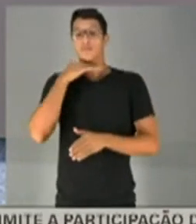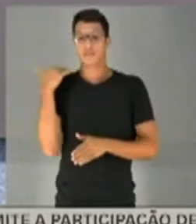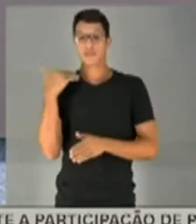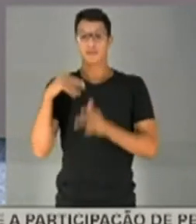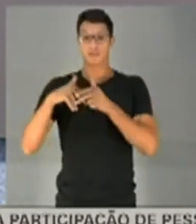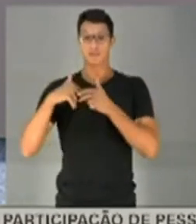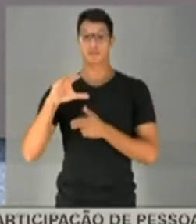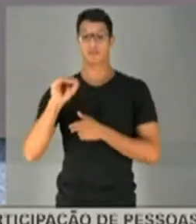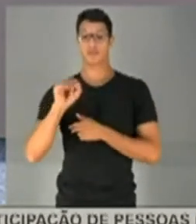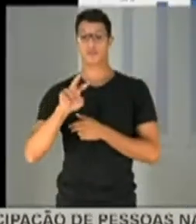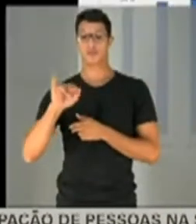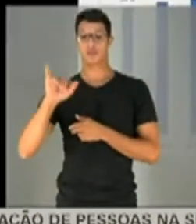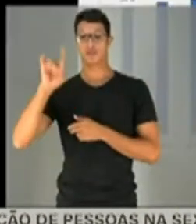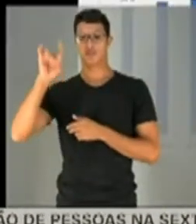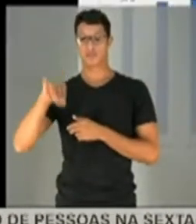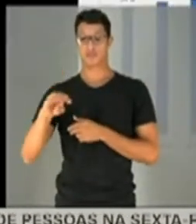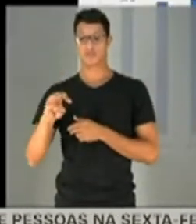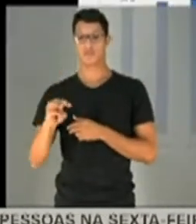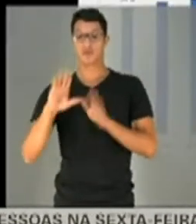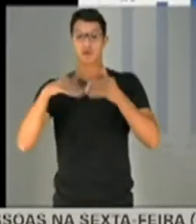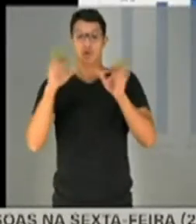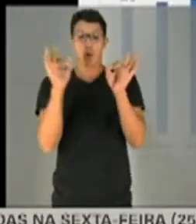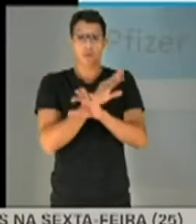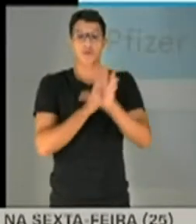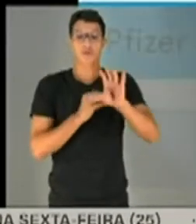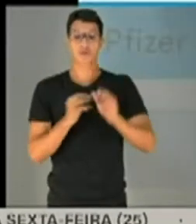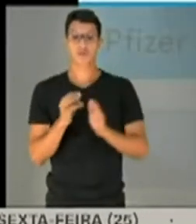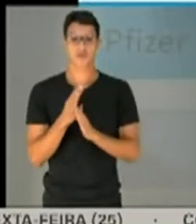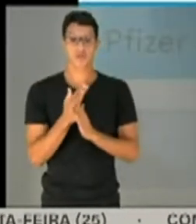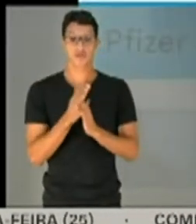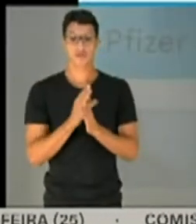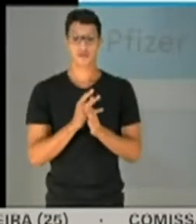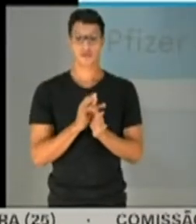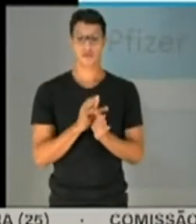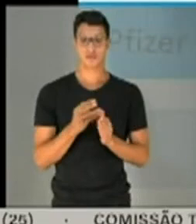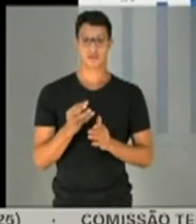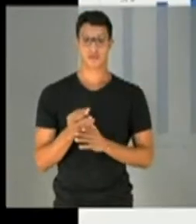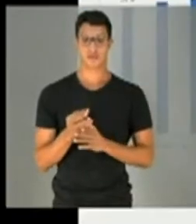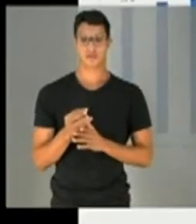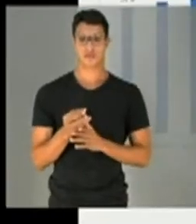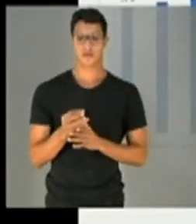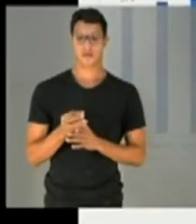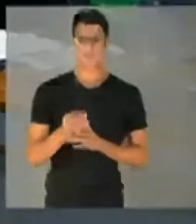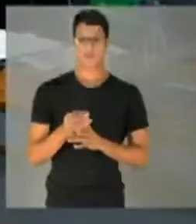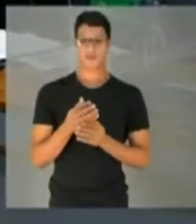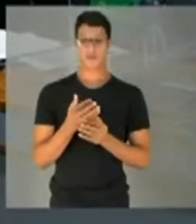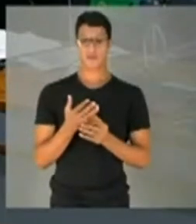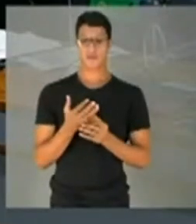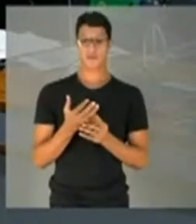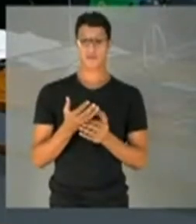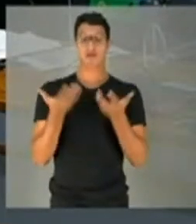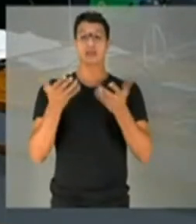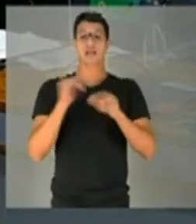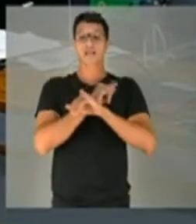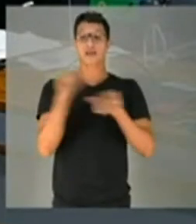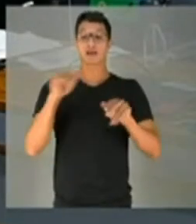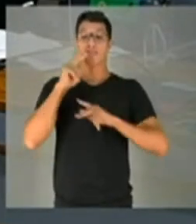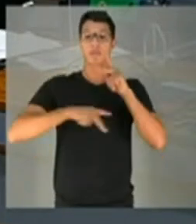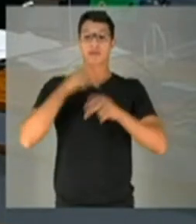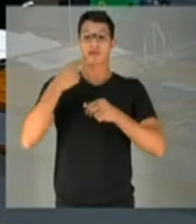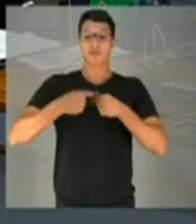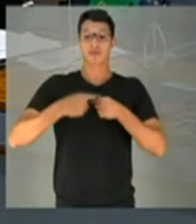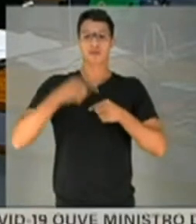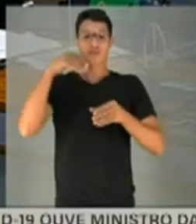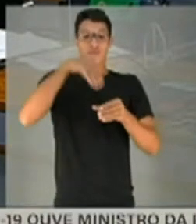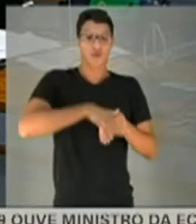por Covid-19. Mas qual é a conclusão disso? A conclusão... O que é que está se querendo dizer com a população da cidade